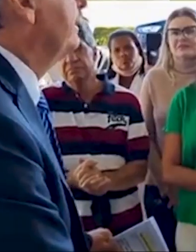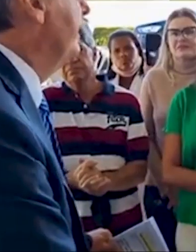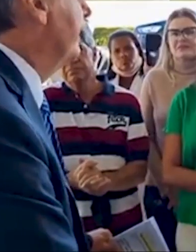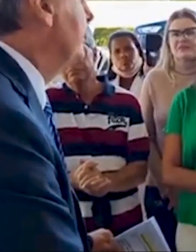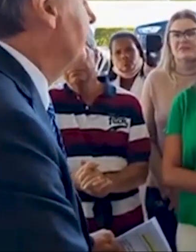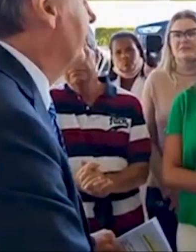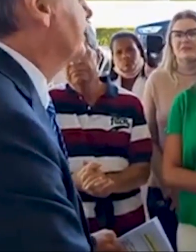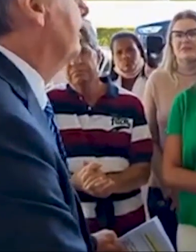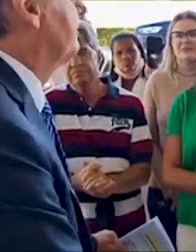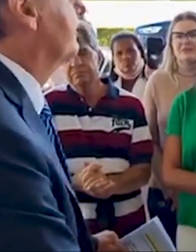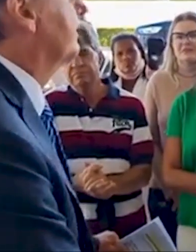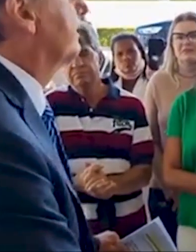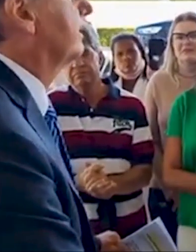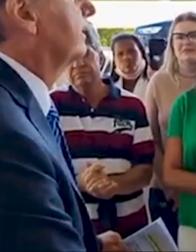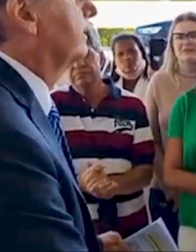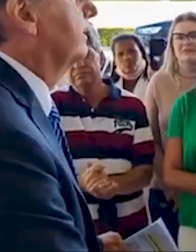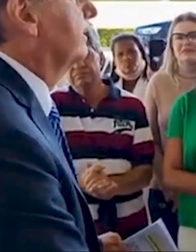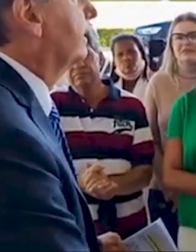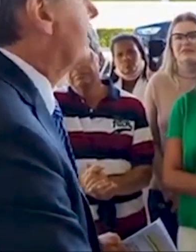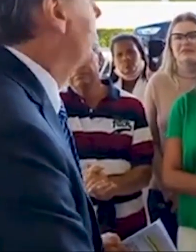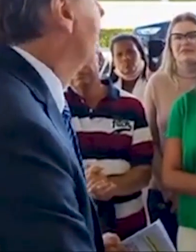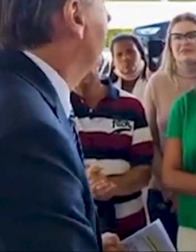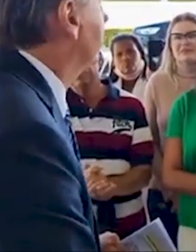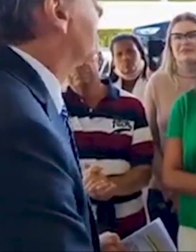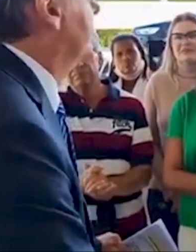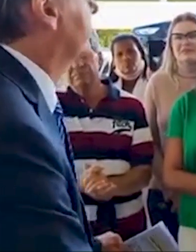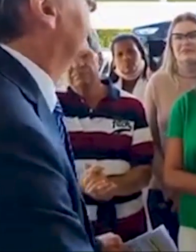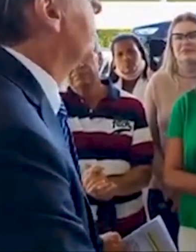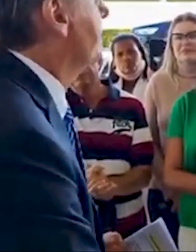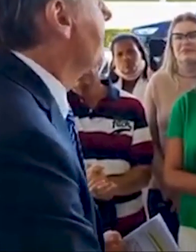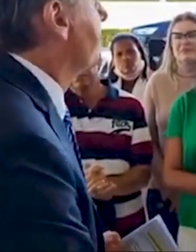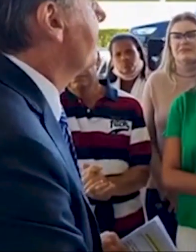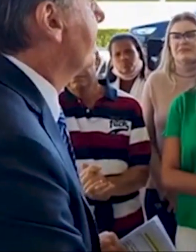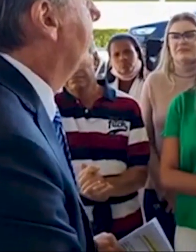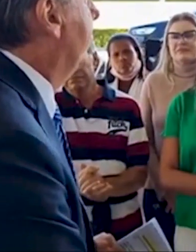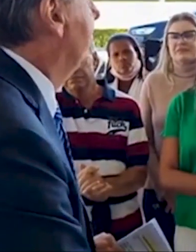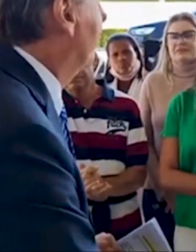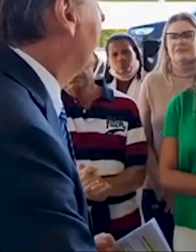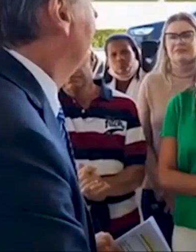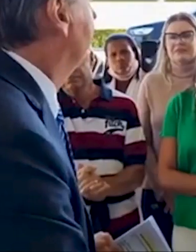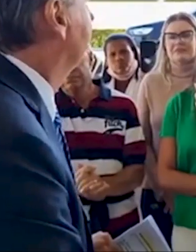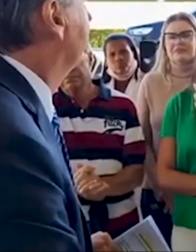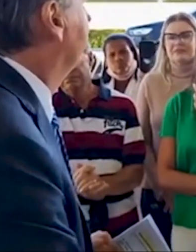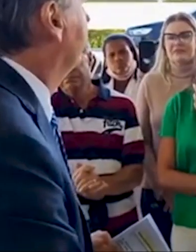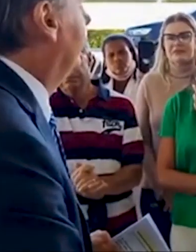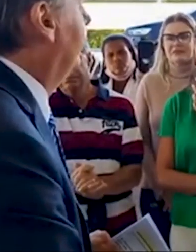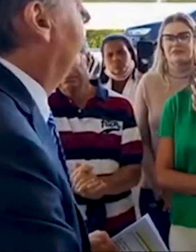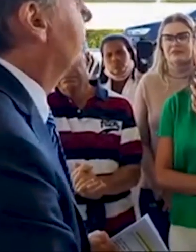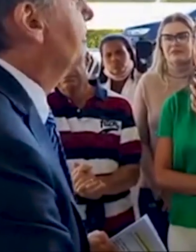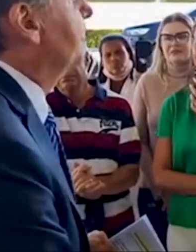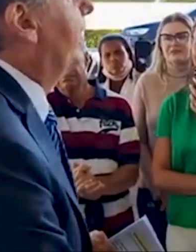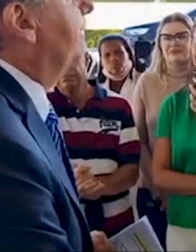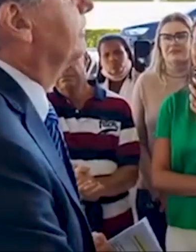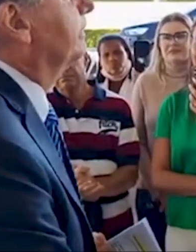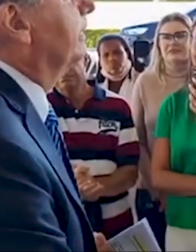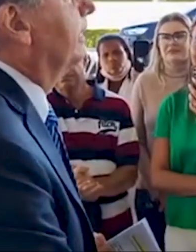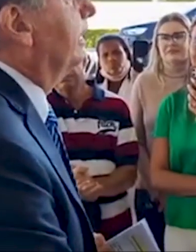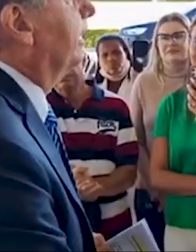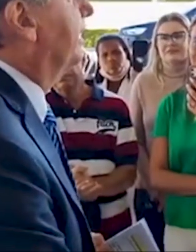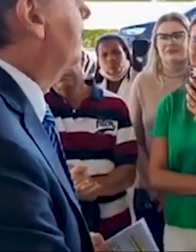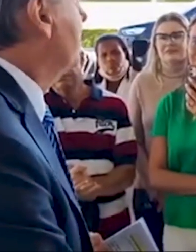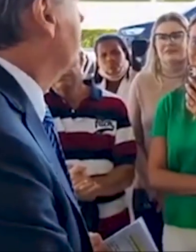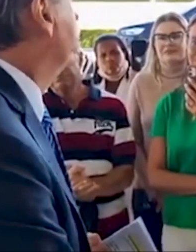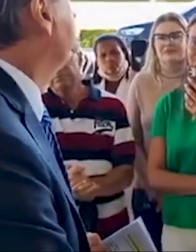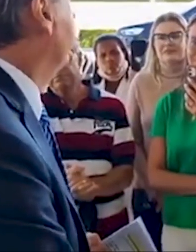eu queria dizer a população que a saúde eletrônica é Inviolável ele é confiável